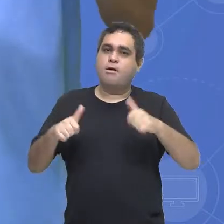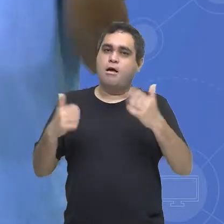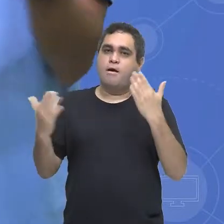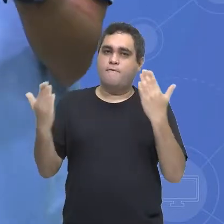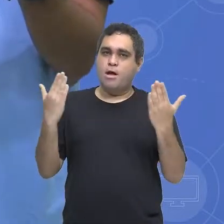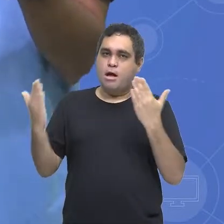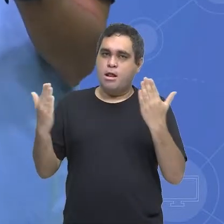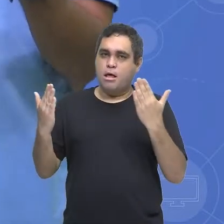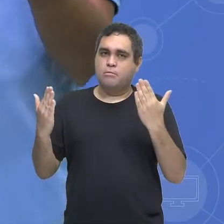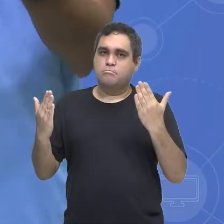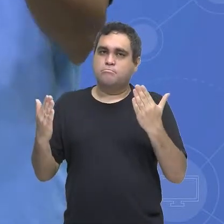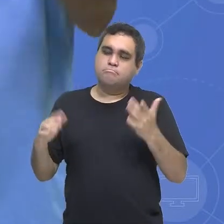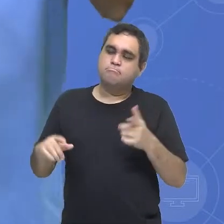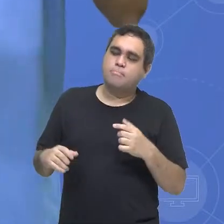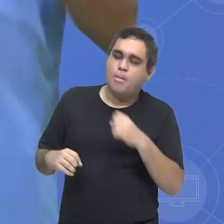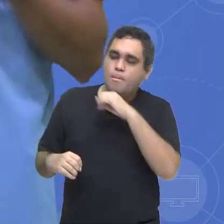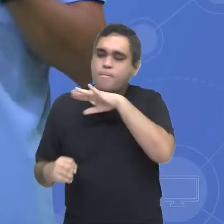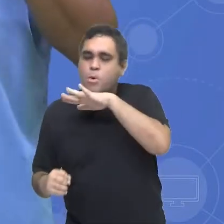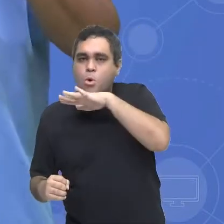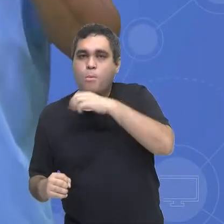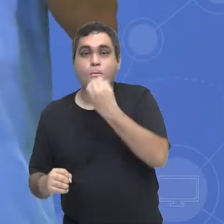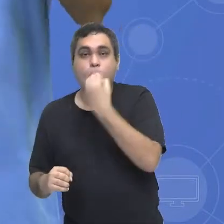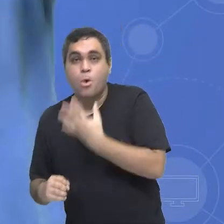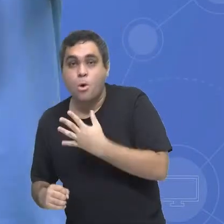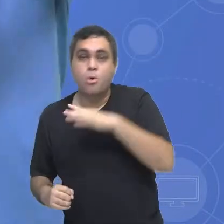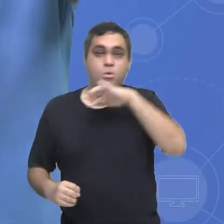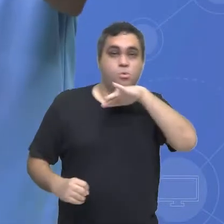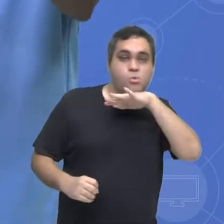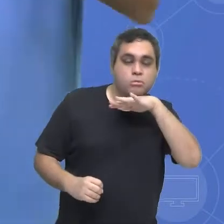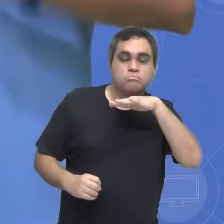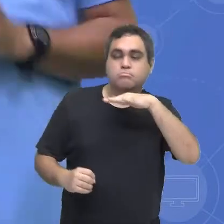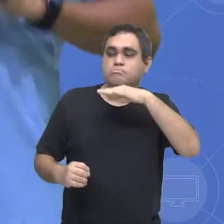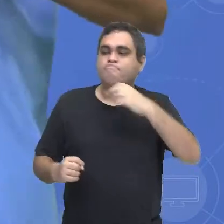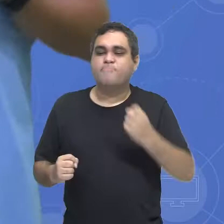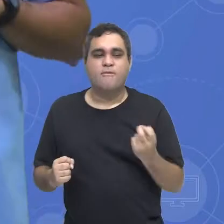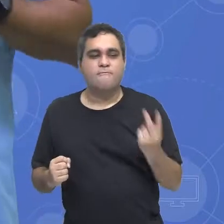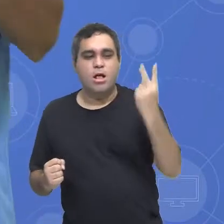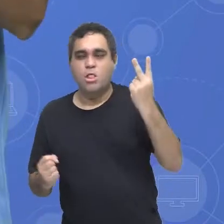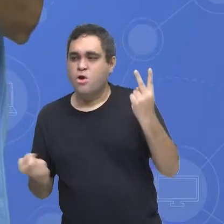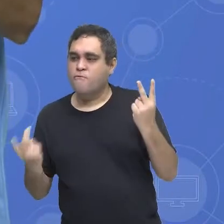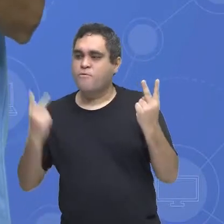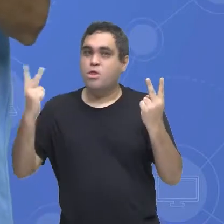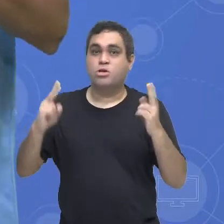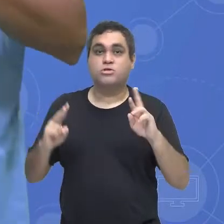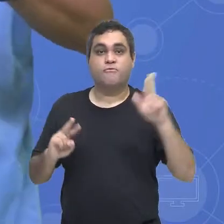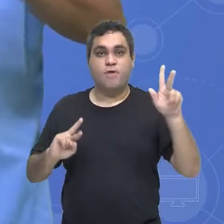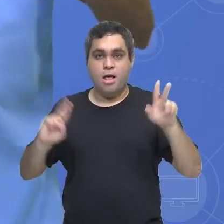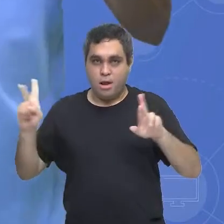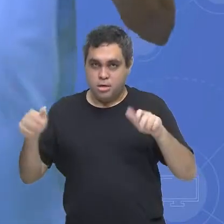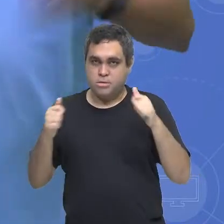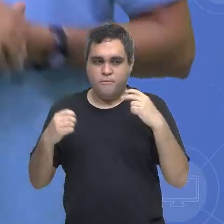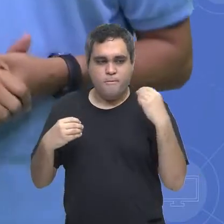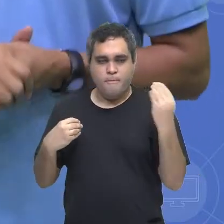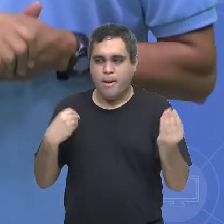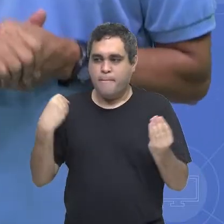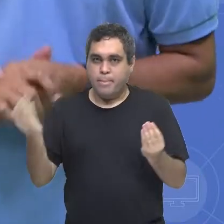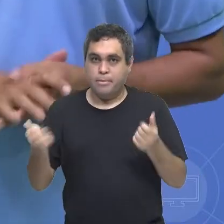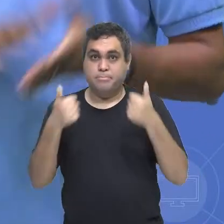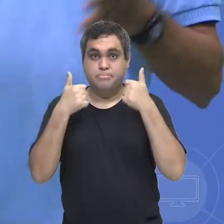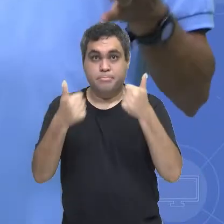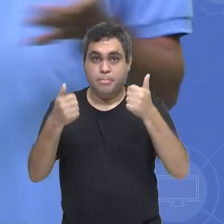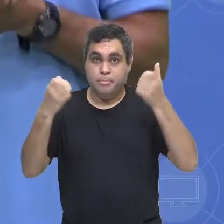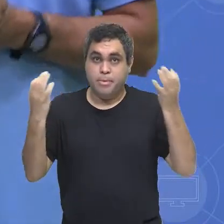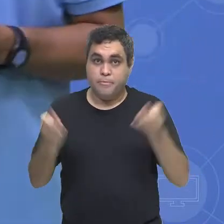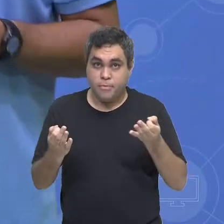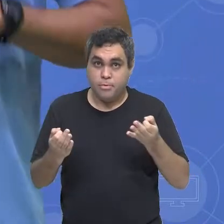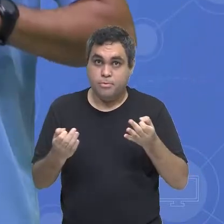que ver quais são as possibilidades e eu vou atribuir valores diferentes a todas essas possibilidades. Perfeito? Entendido